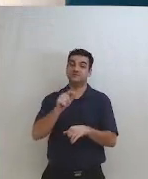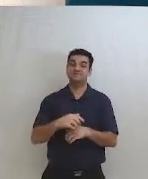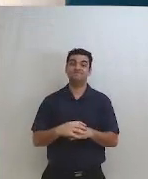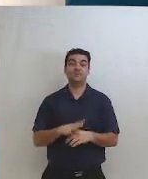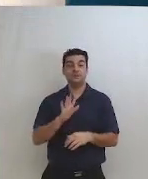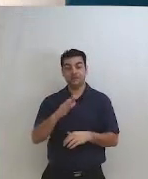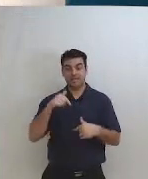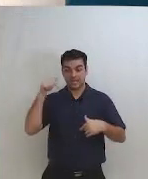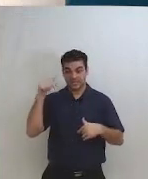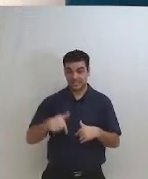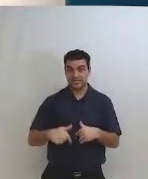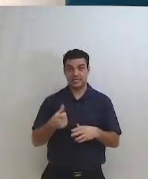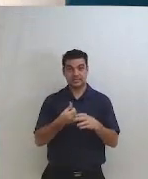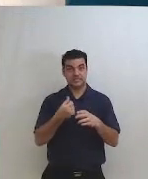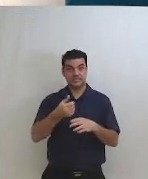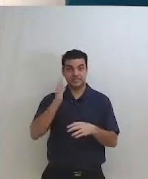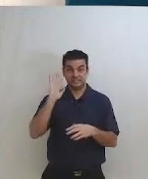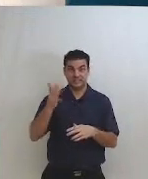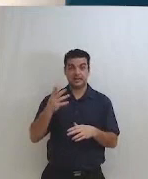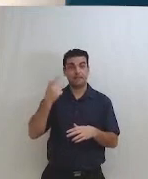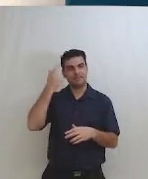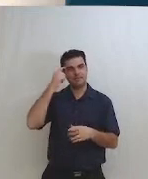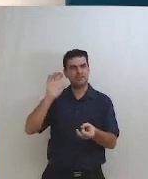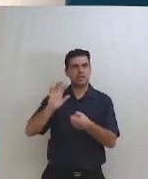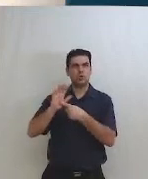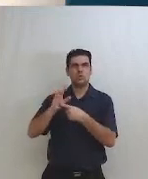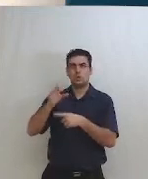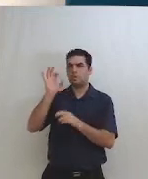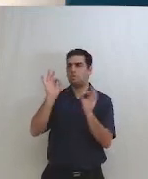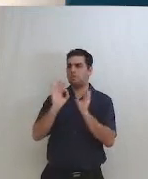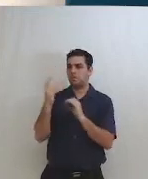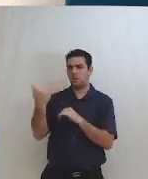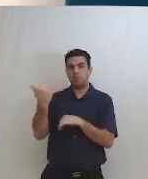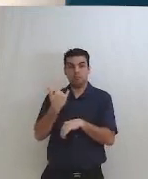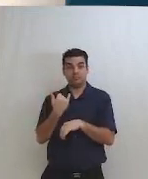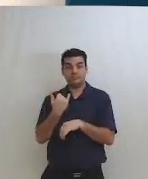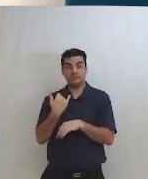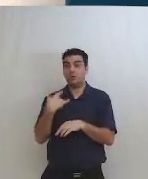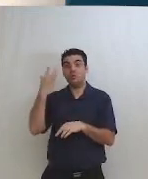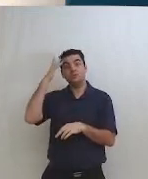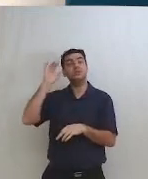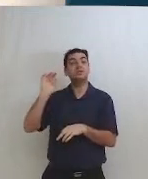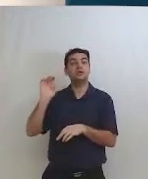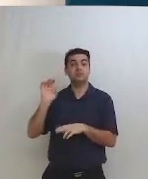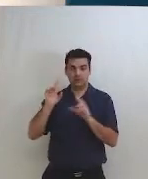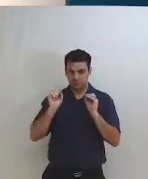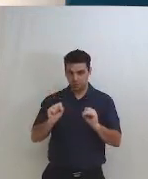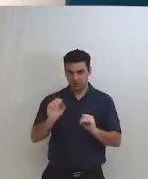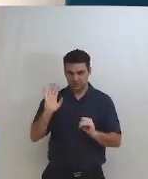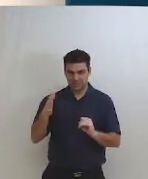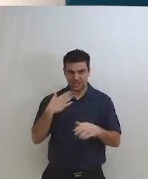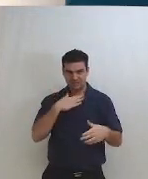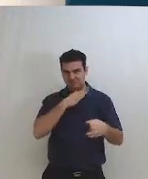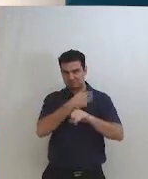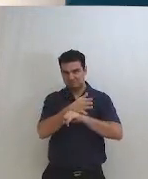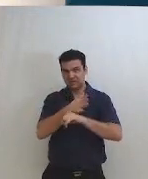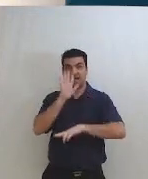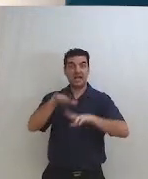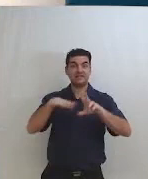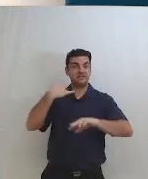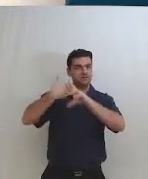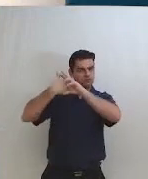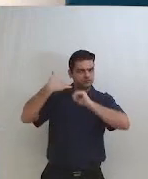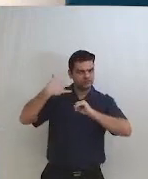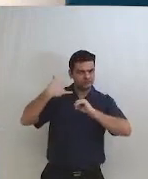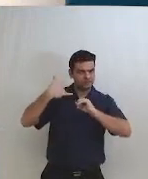decidiu que a denúncia anônima, feita por aquele que não tem sua identidade conhecida, pode justificar a necessidade de quebra de sigilo